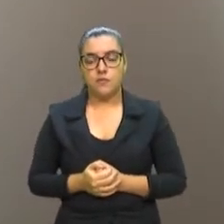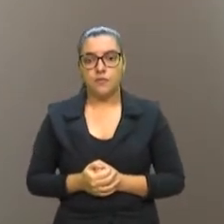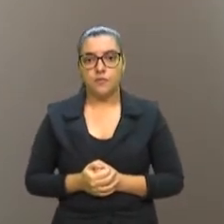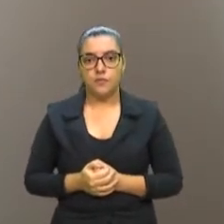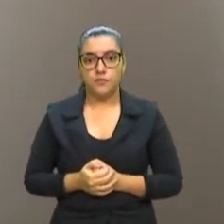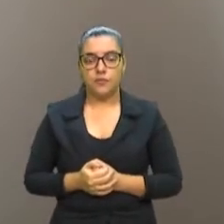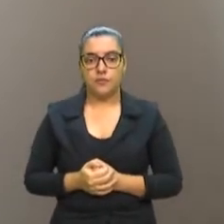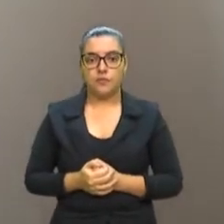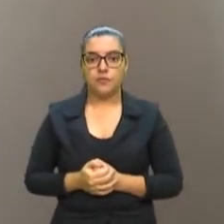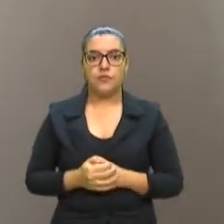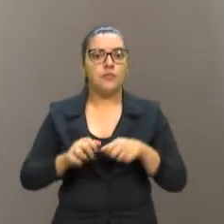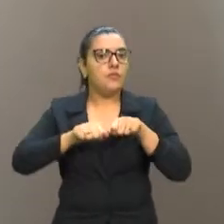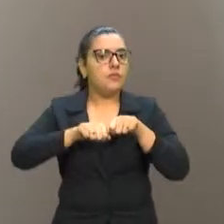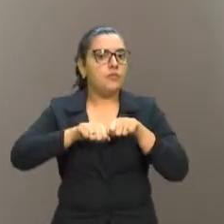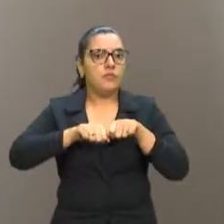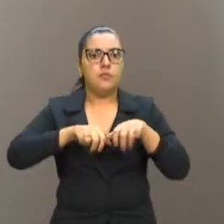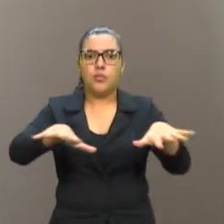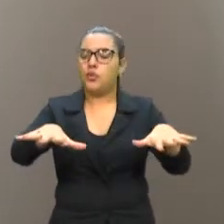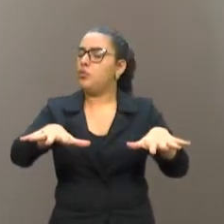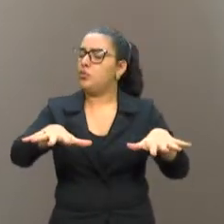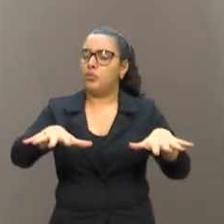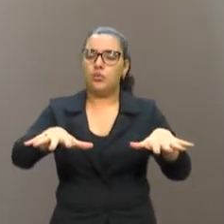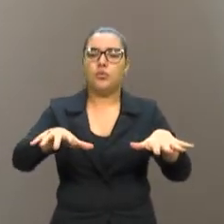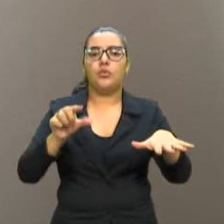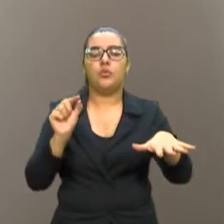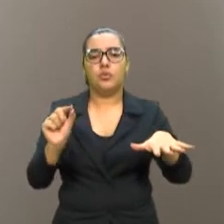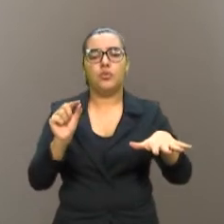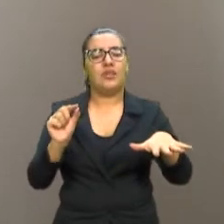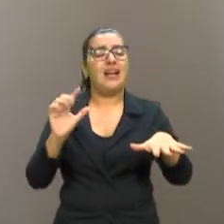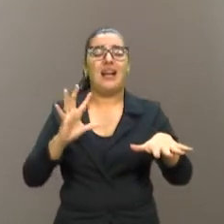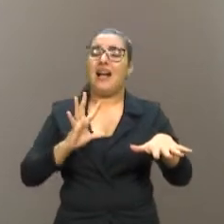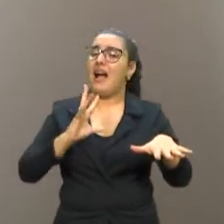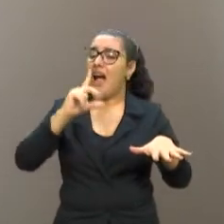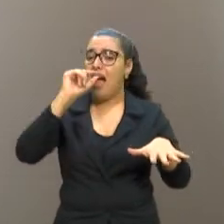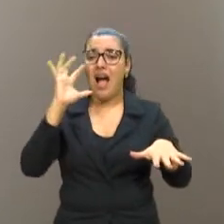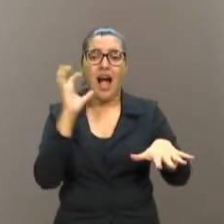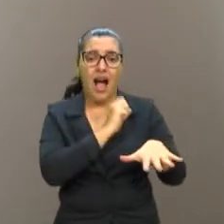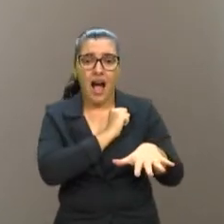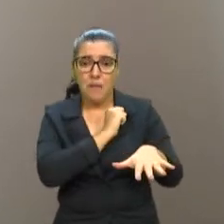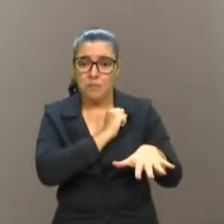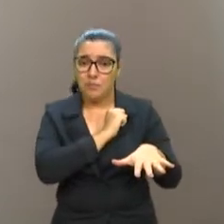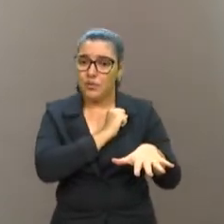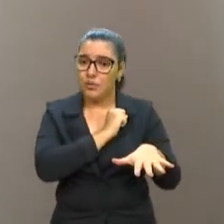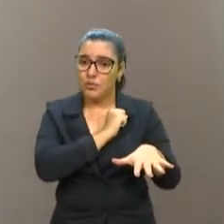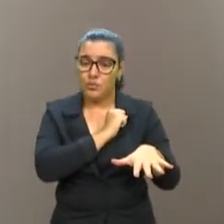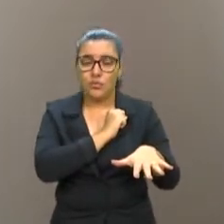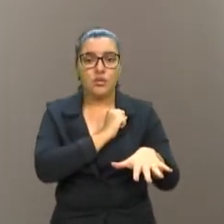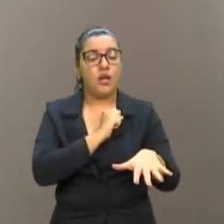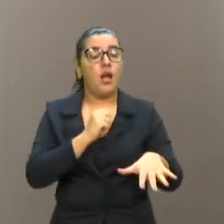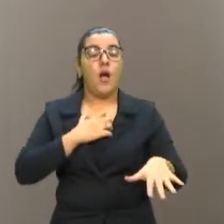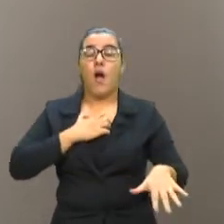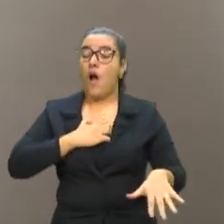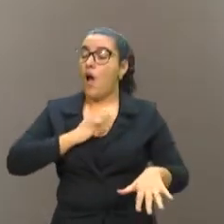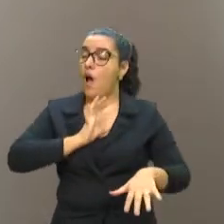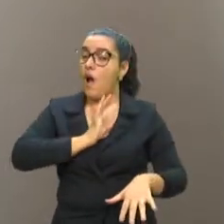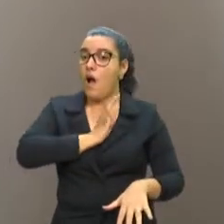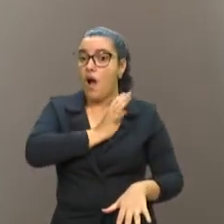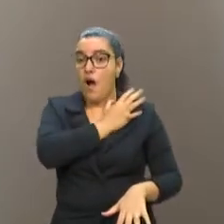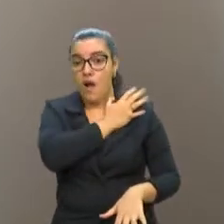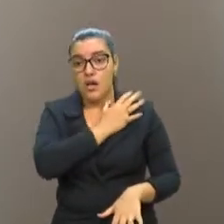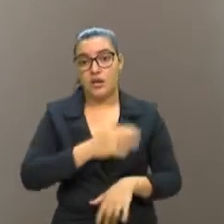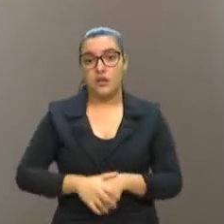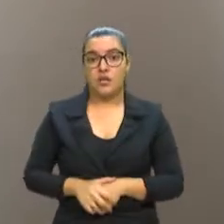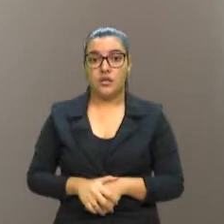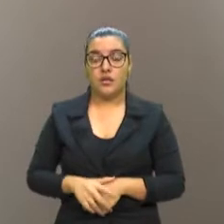a disseminação foi veloz, foi terrível. Quer dizer, nós só víamos as